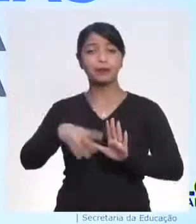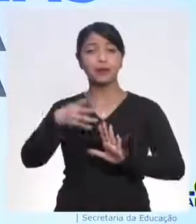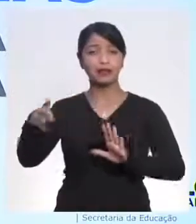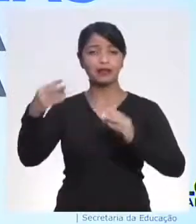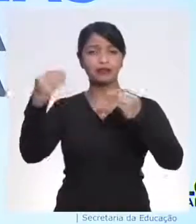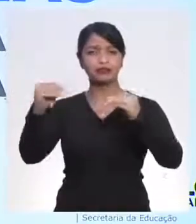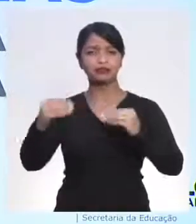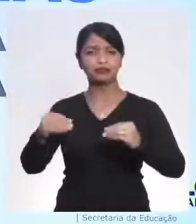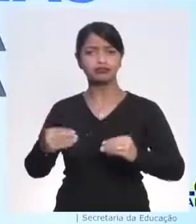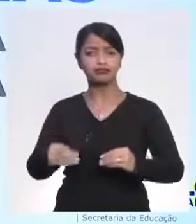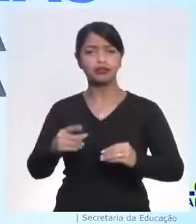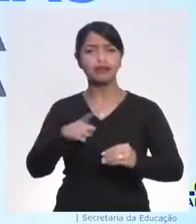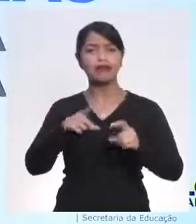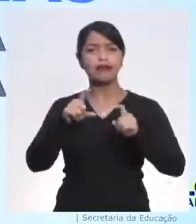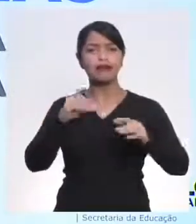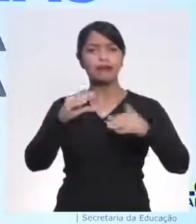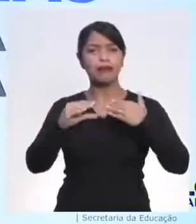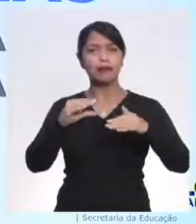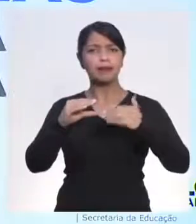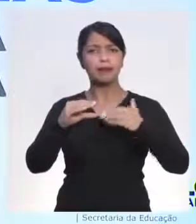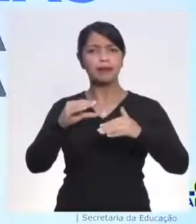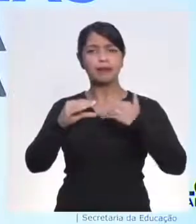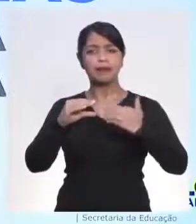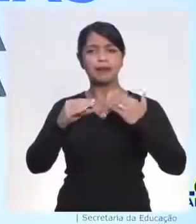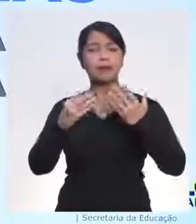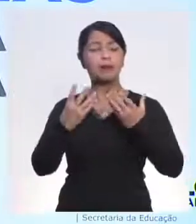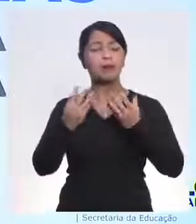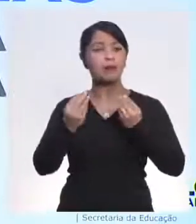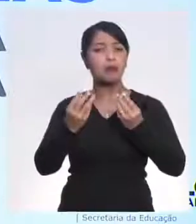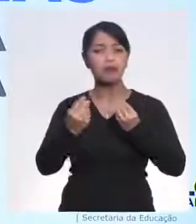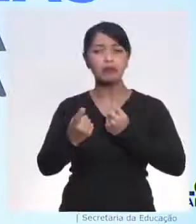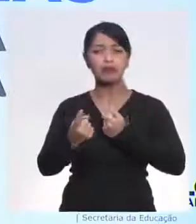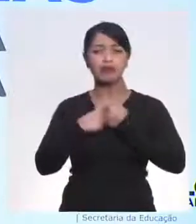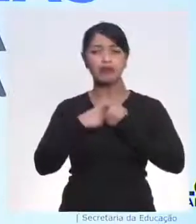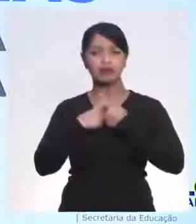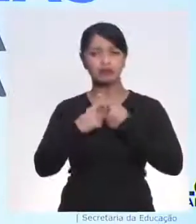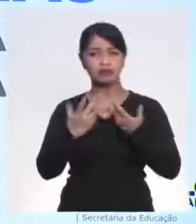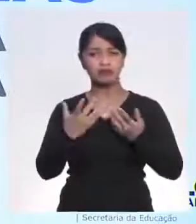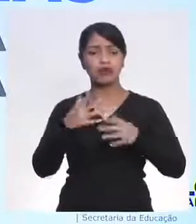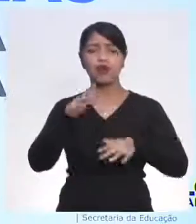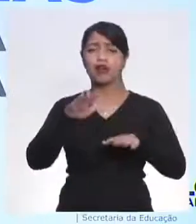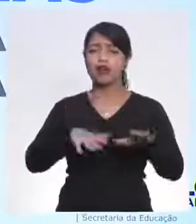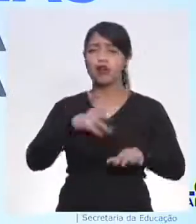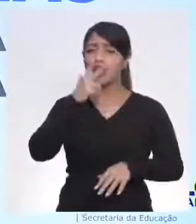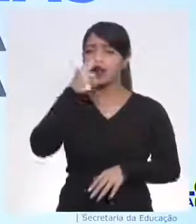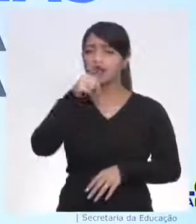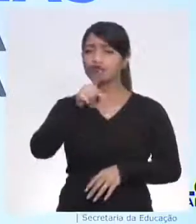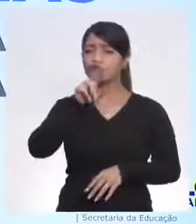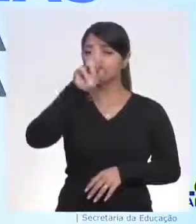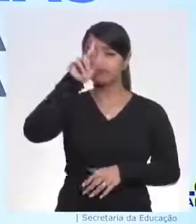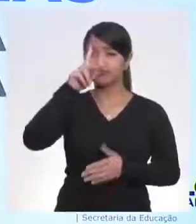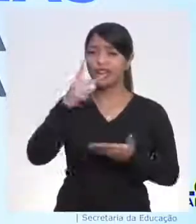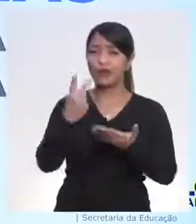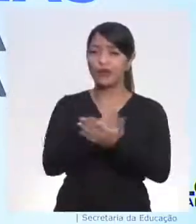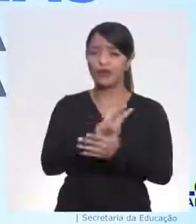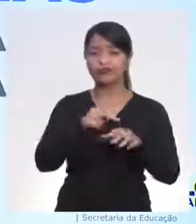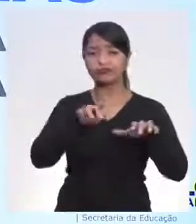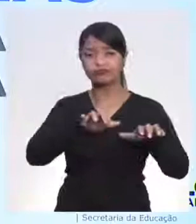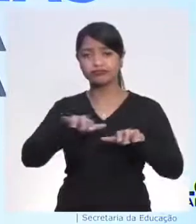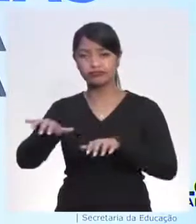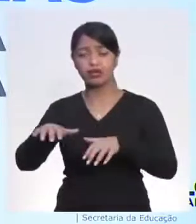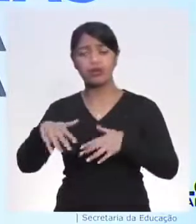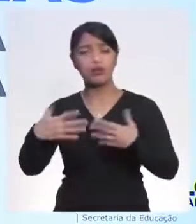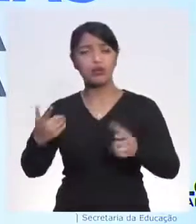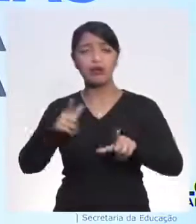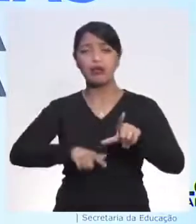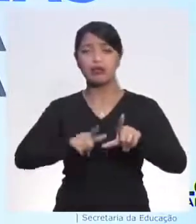muitos e-mails estão retornando. Então, ou algum erro de digitação, ou alguma coisa, ou às vezes até uma letra maiúscula que